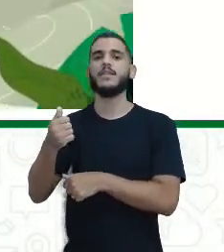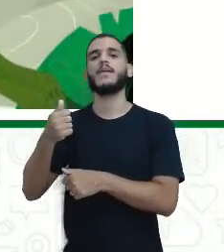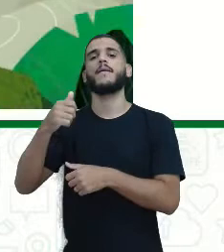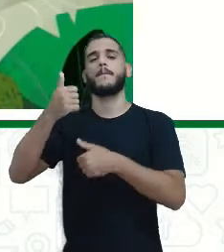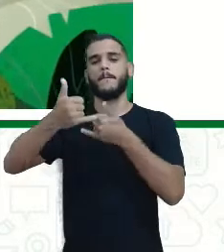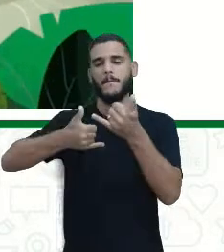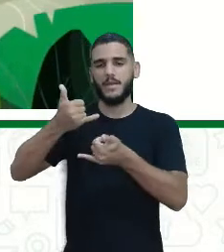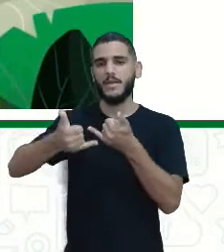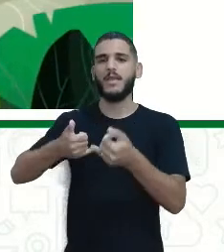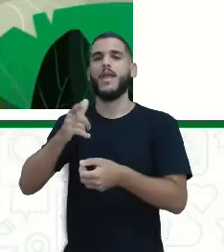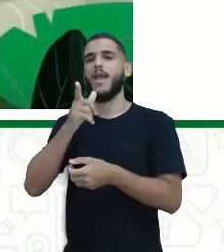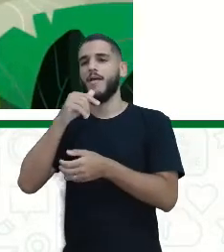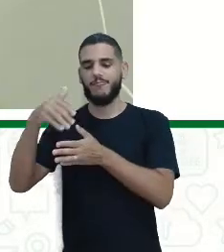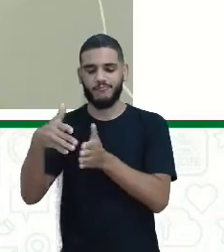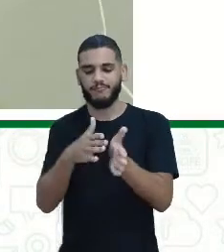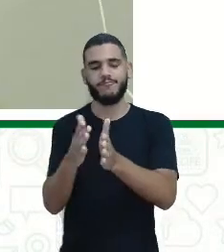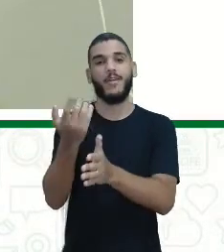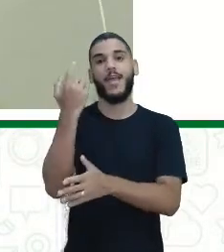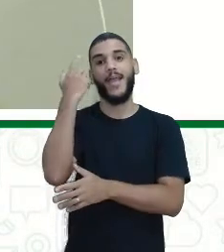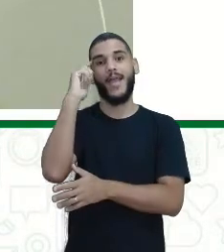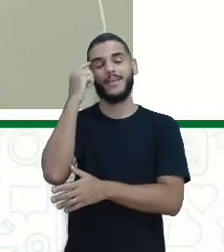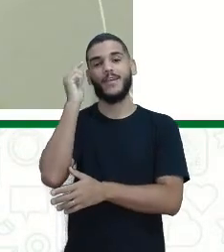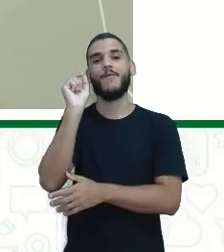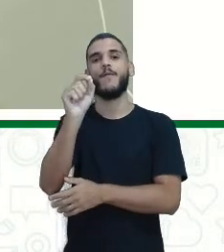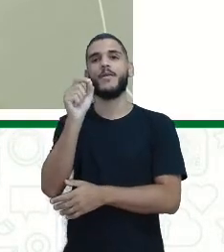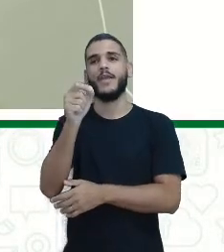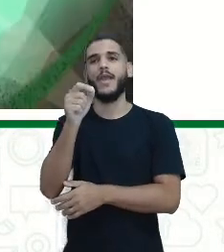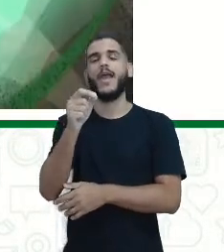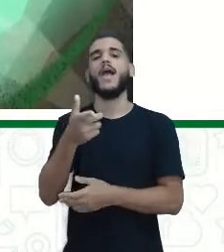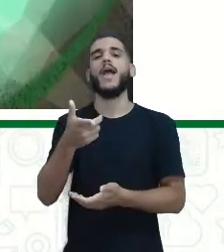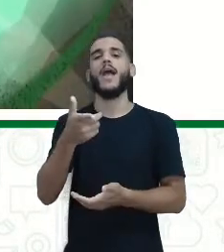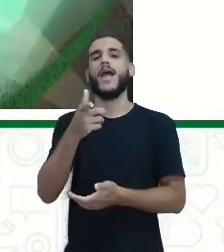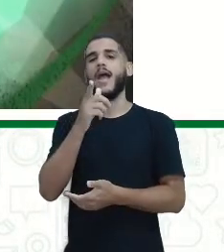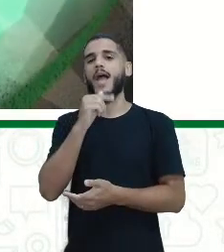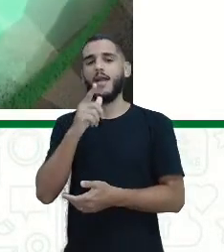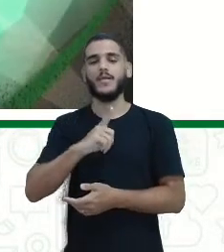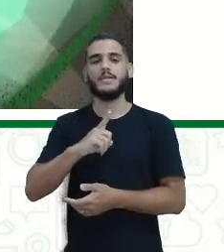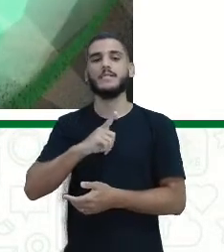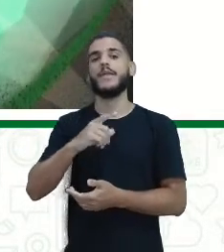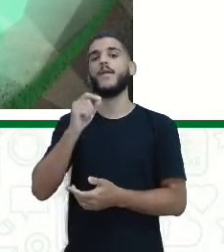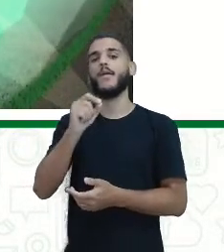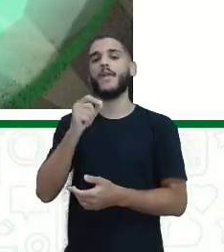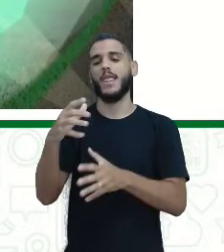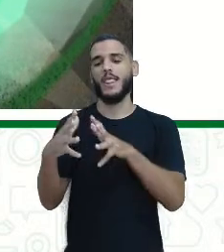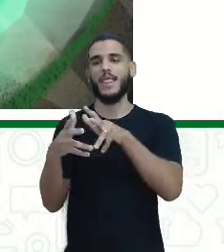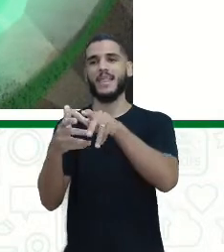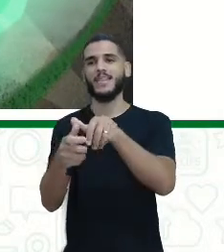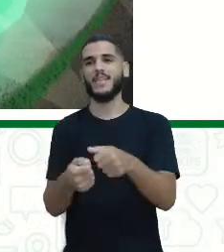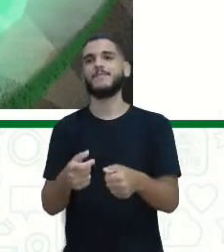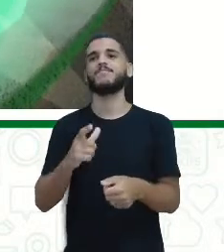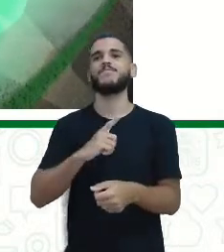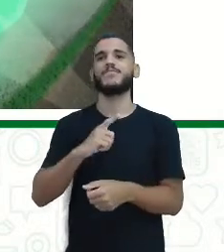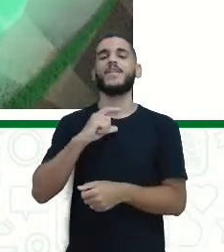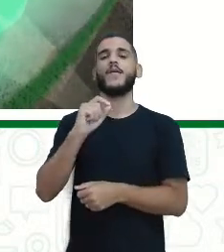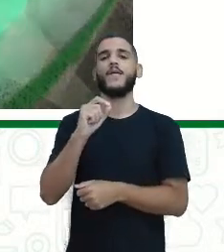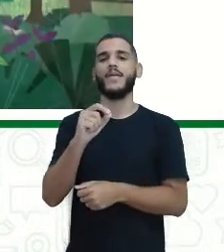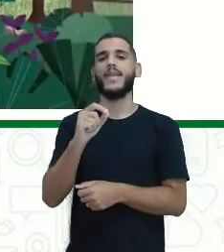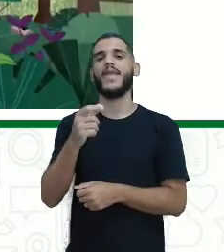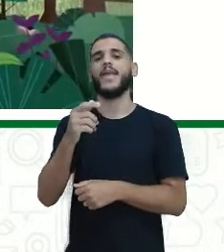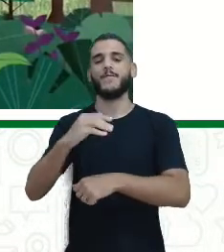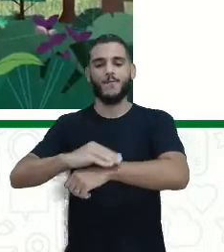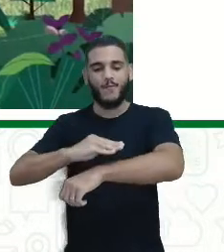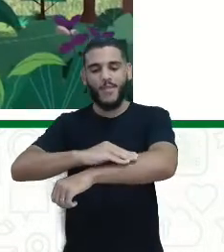riachos, achava que a água saía da barriga da terra e que os girinos eram continhas para fazer